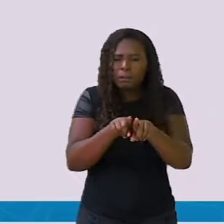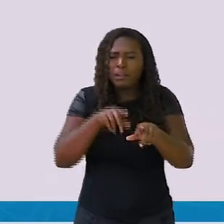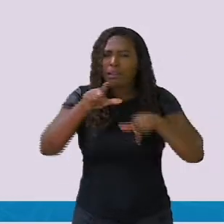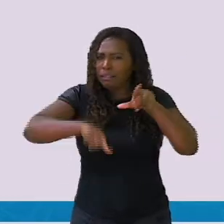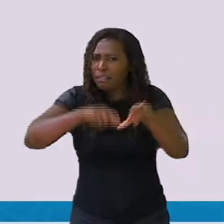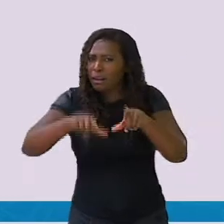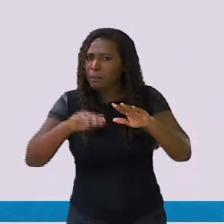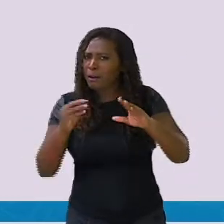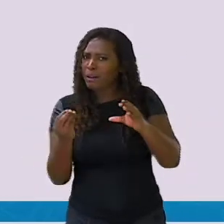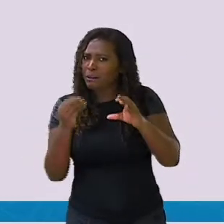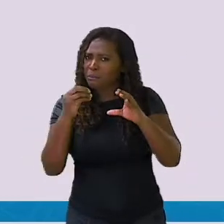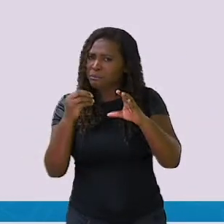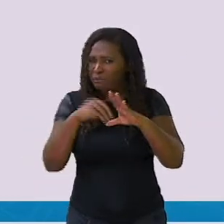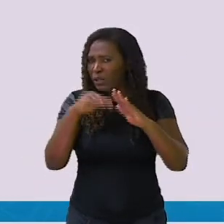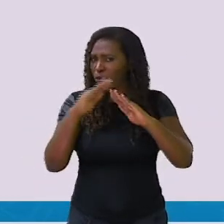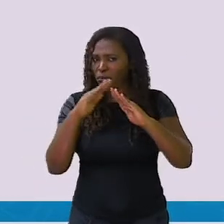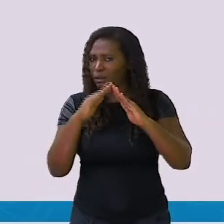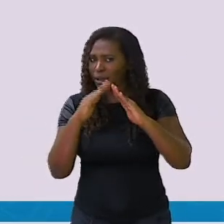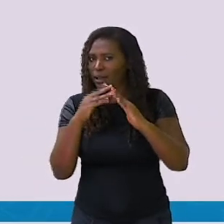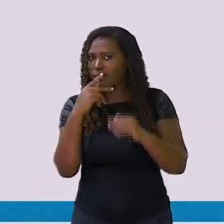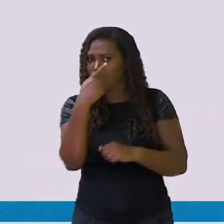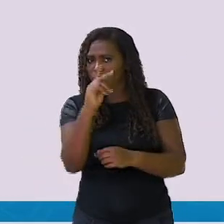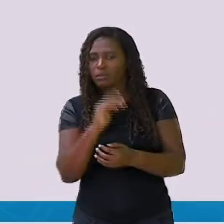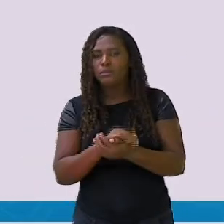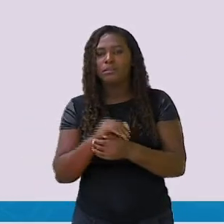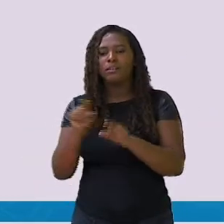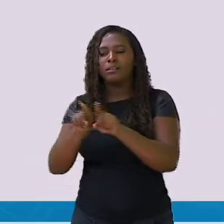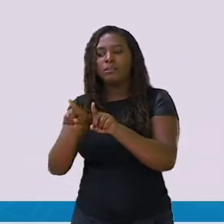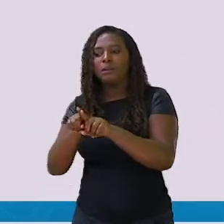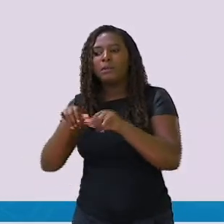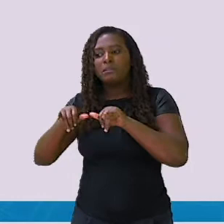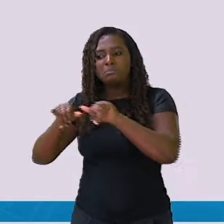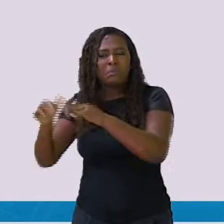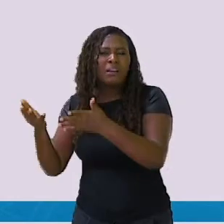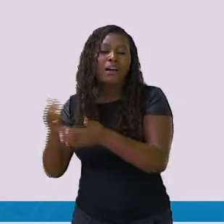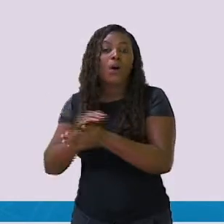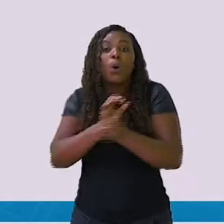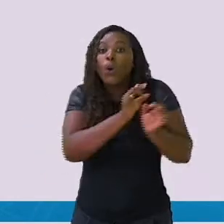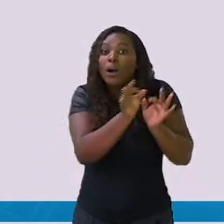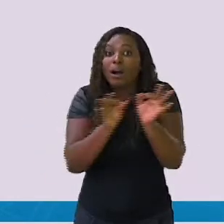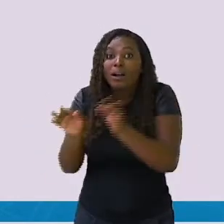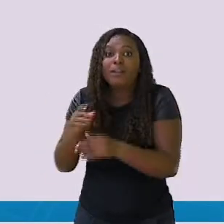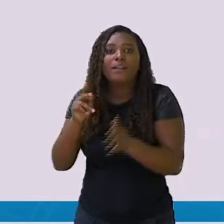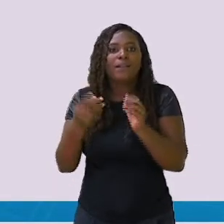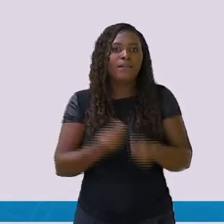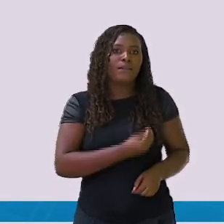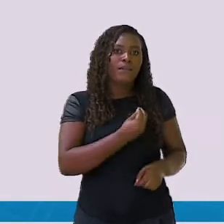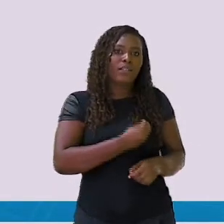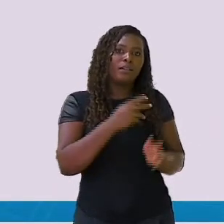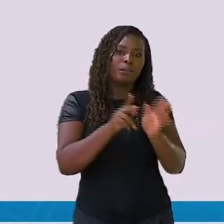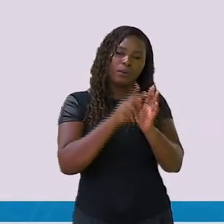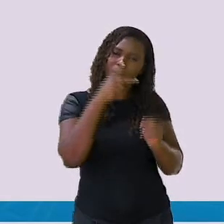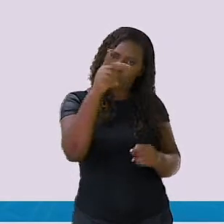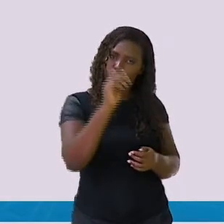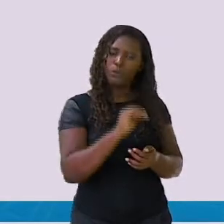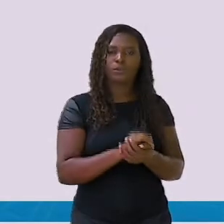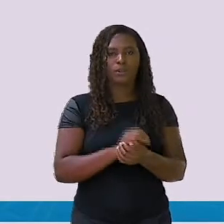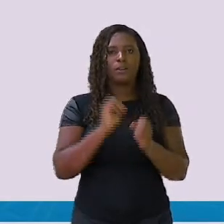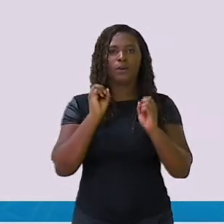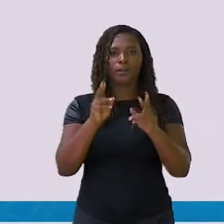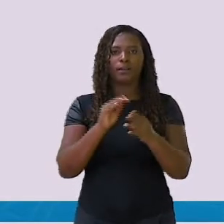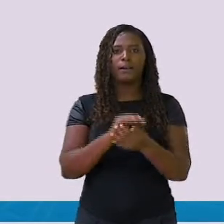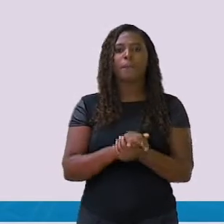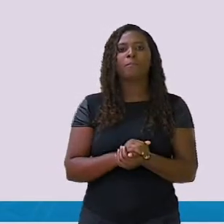tempo. Então, quando você senta um pouquinho e cria o seu mapa mental, organiza a sua vida totalmente. E onde que